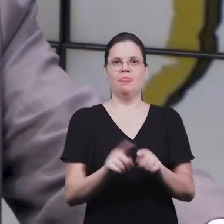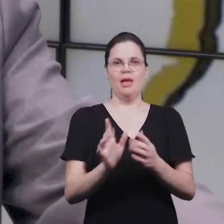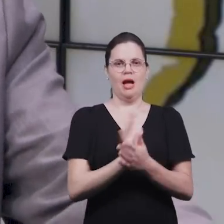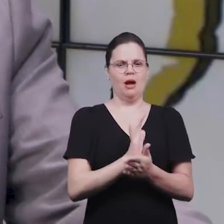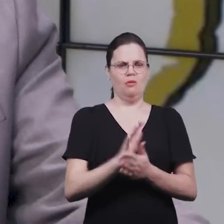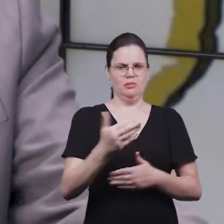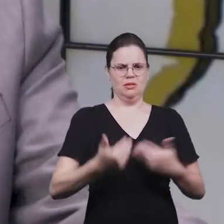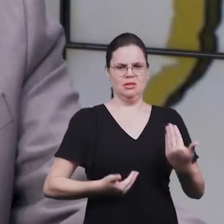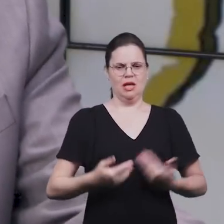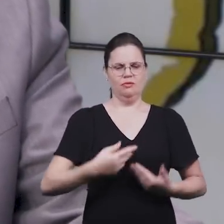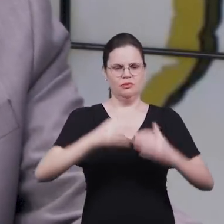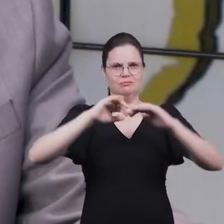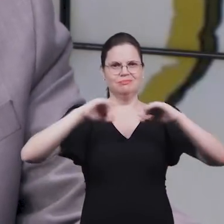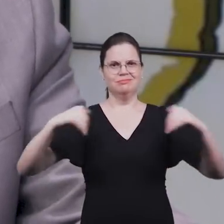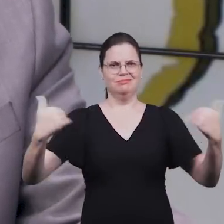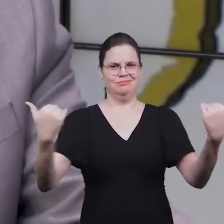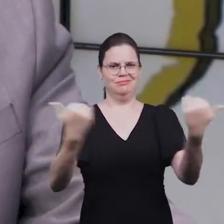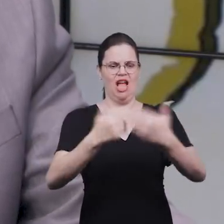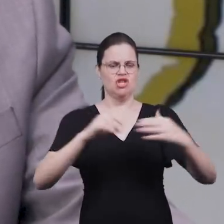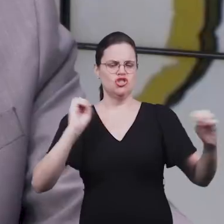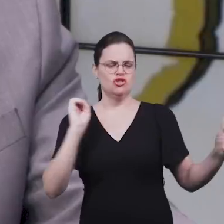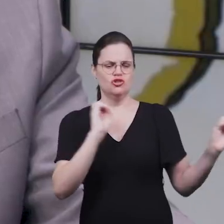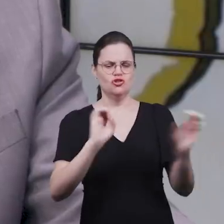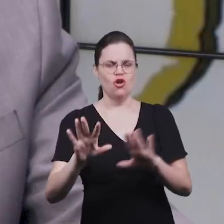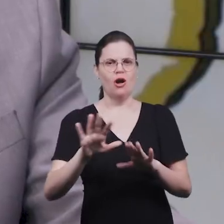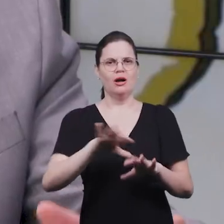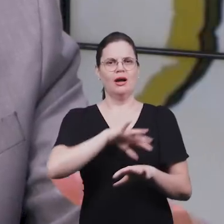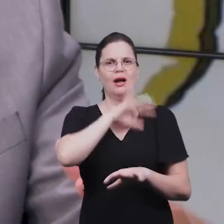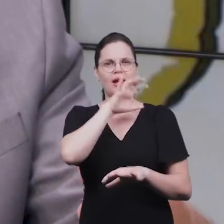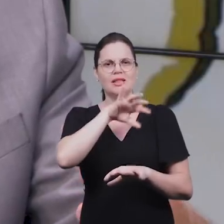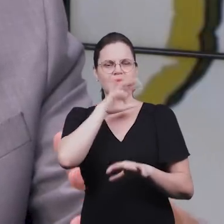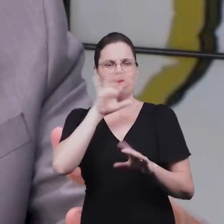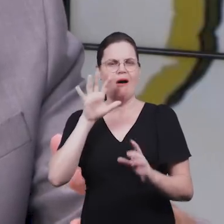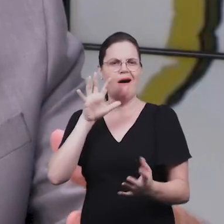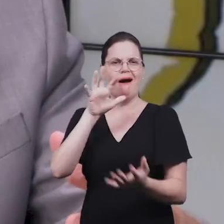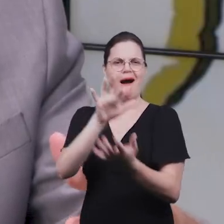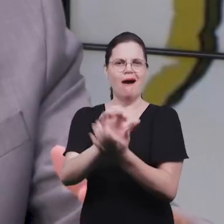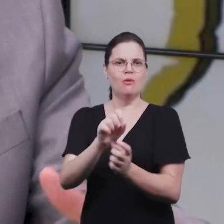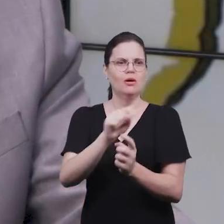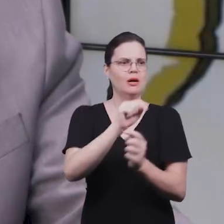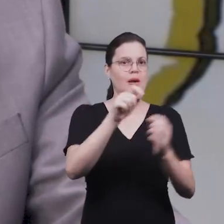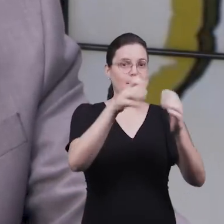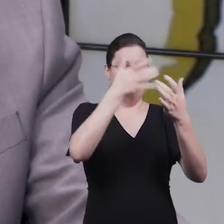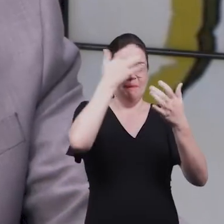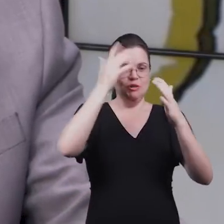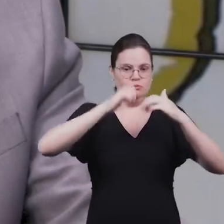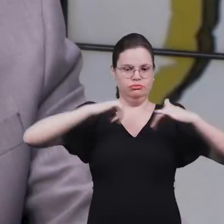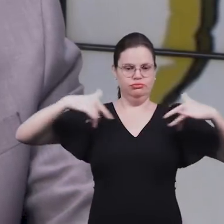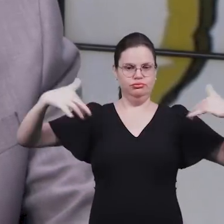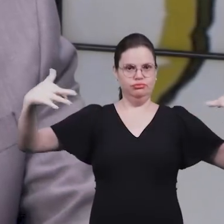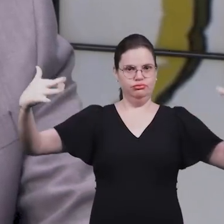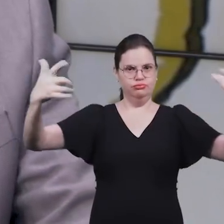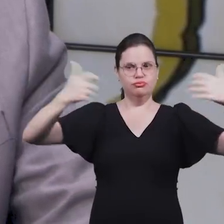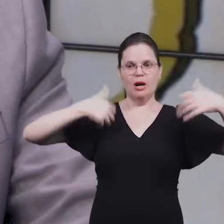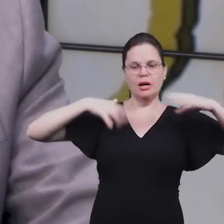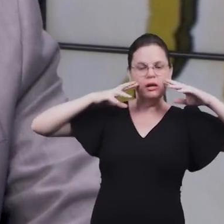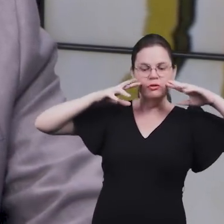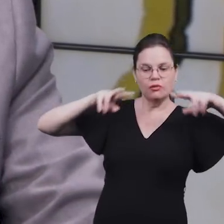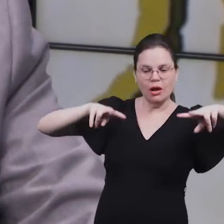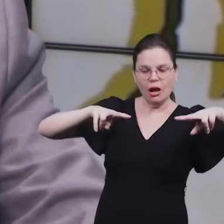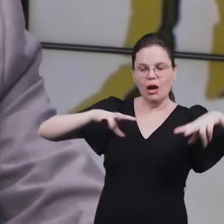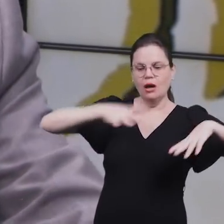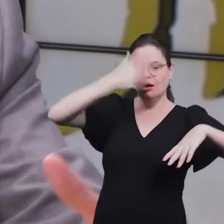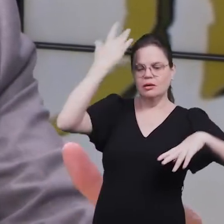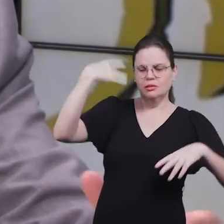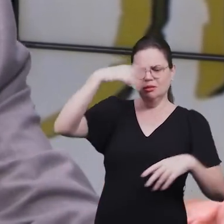estavam morrendo, pessoas sendo batizadas com o Espírito Santo. Então a palavra é muito clara sobre isso. Que o Pentecostes,